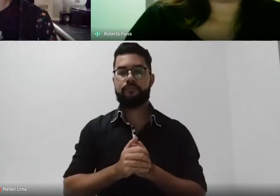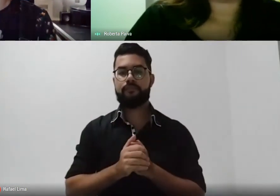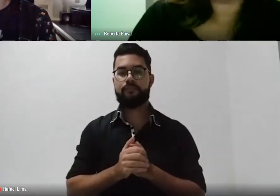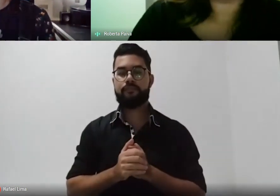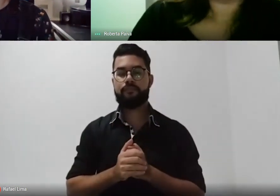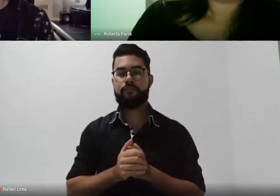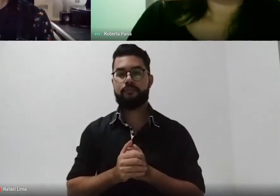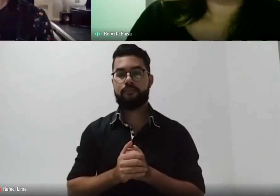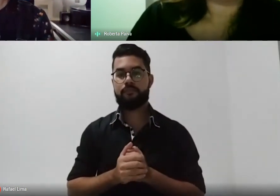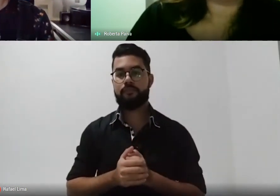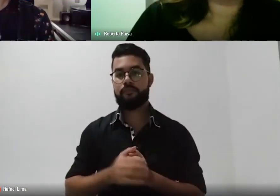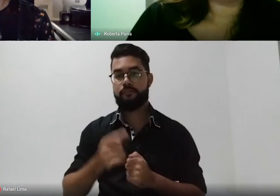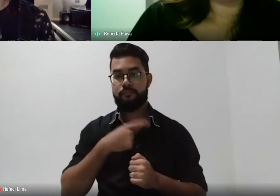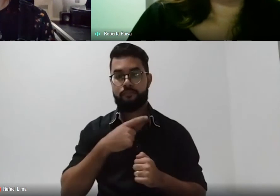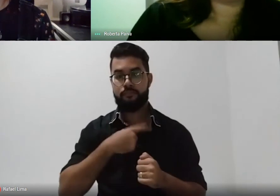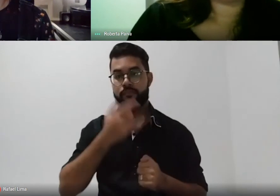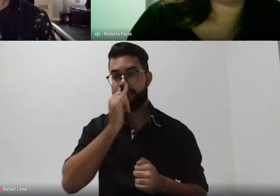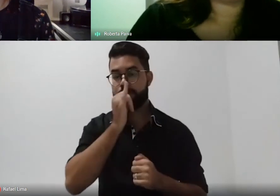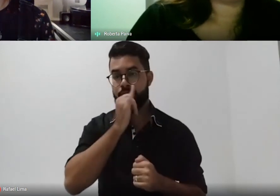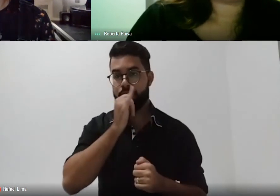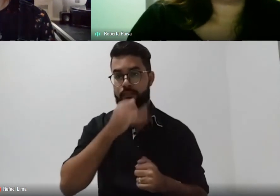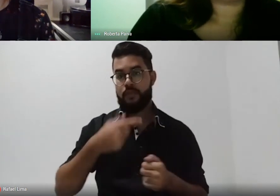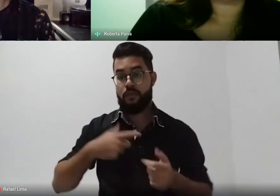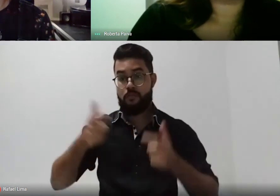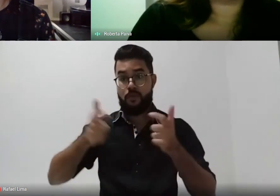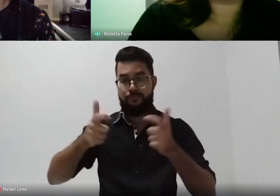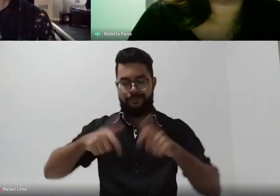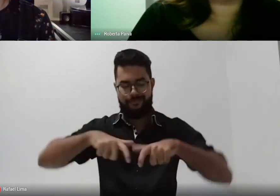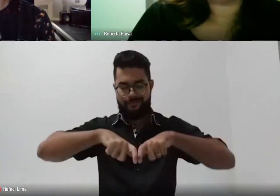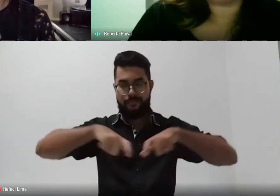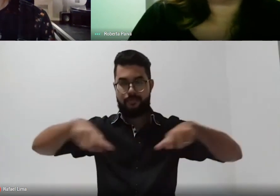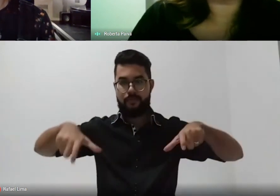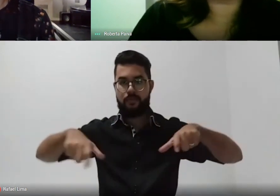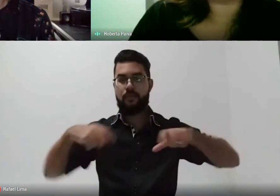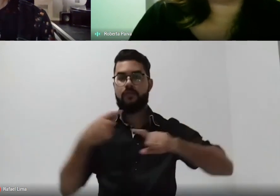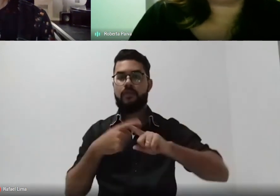realmente ficou naquele momento, porque era um espaço que estava sendo muito